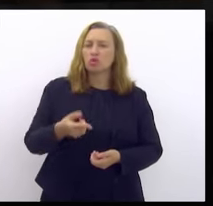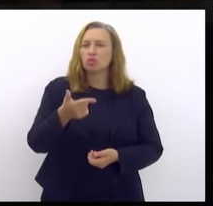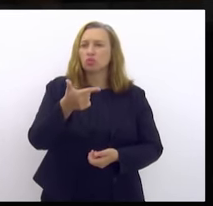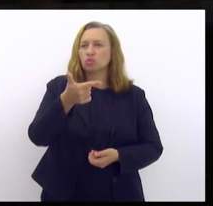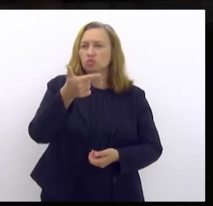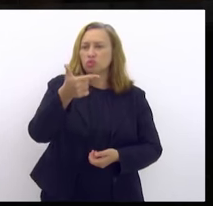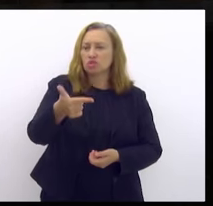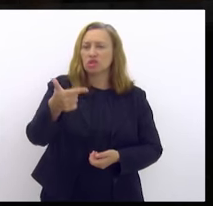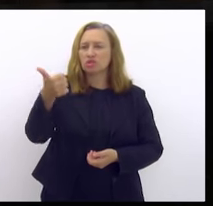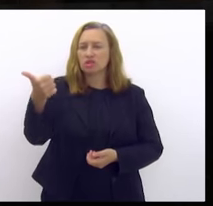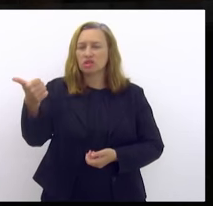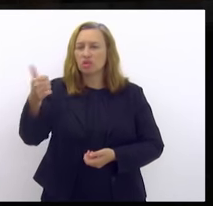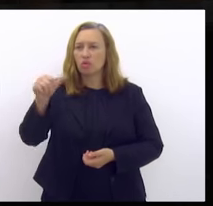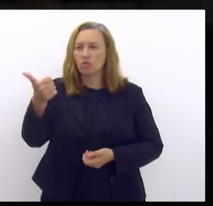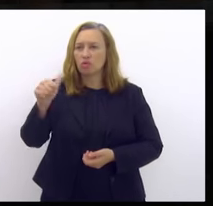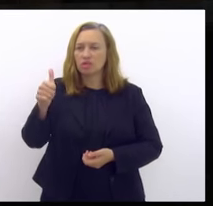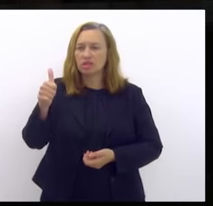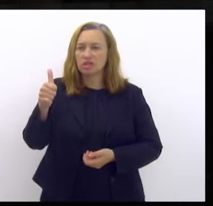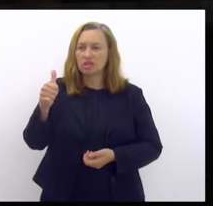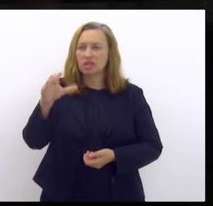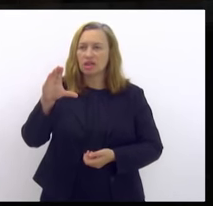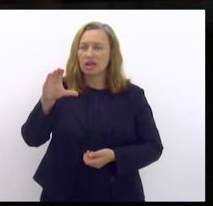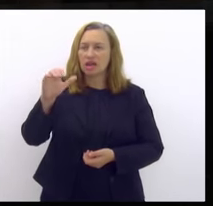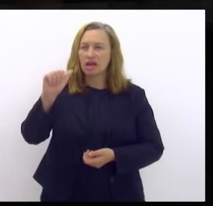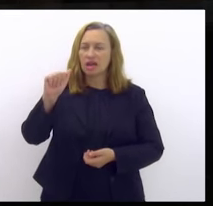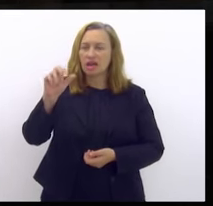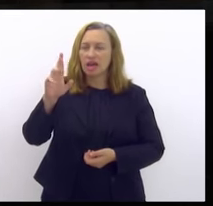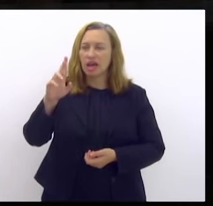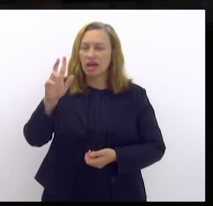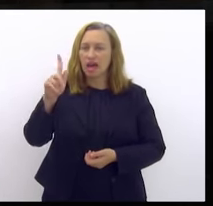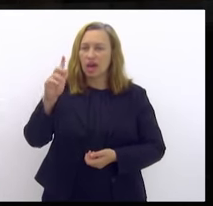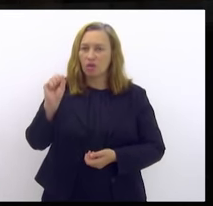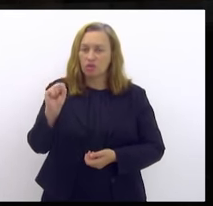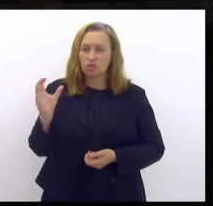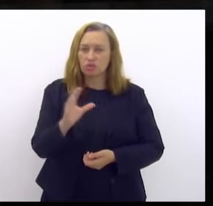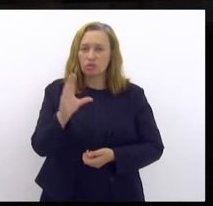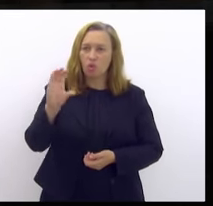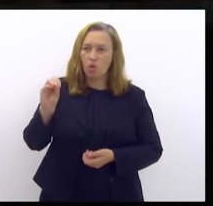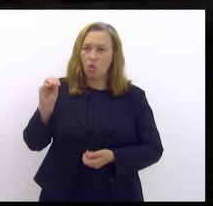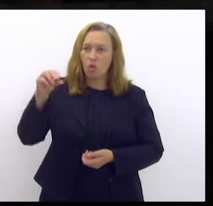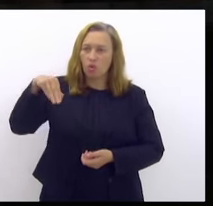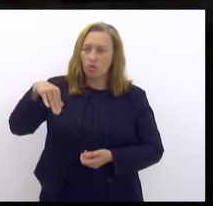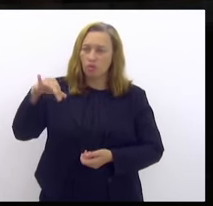1.211 cargos comissionados. Aí fui buscar